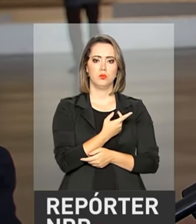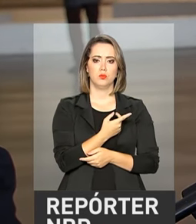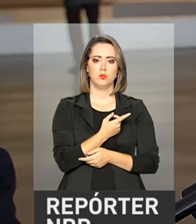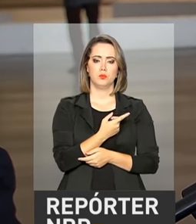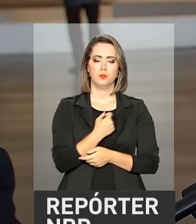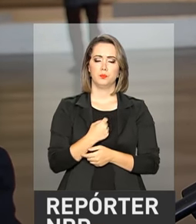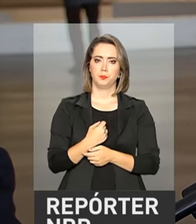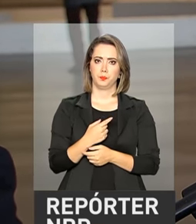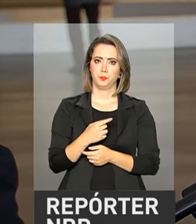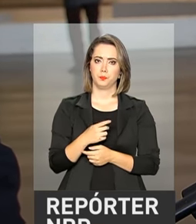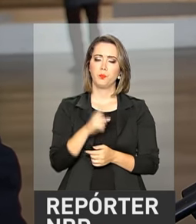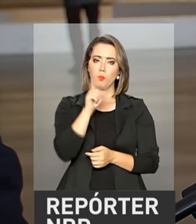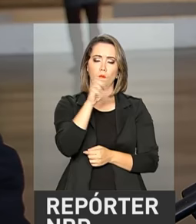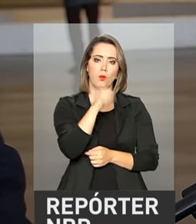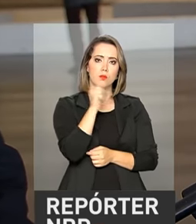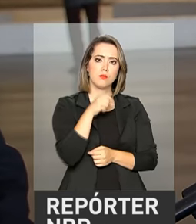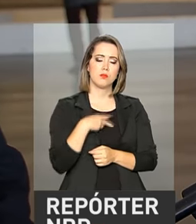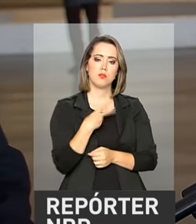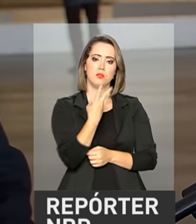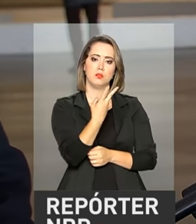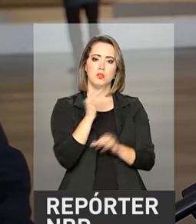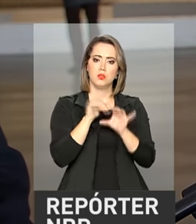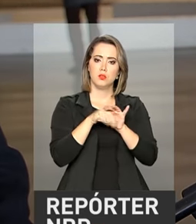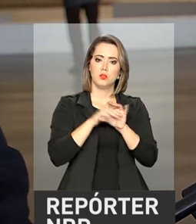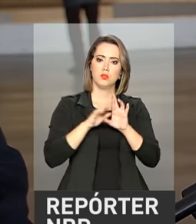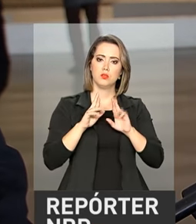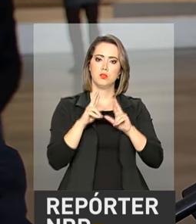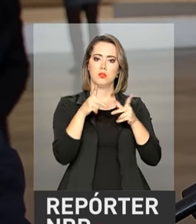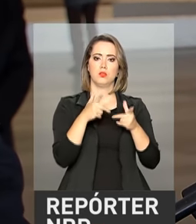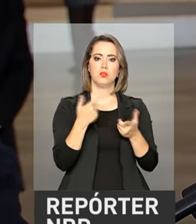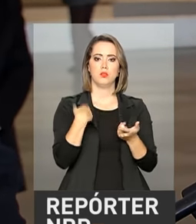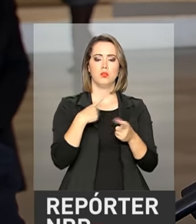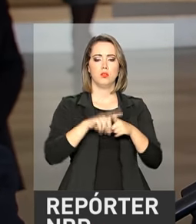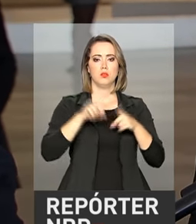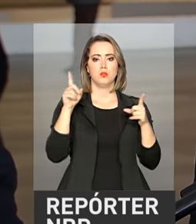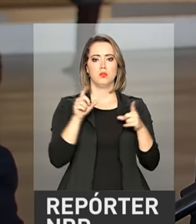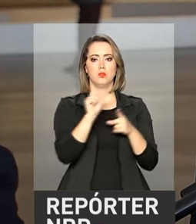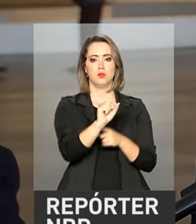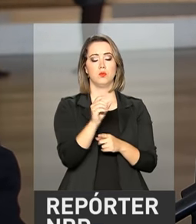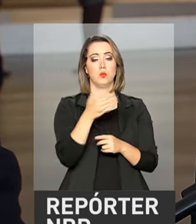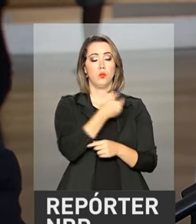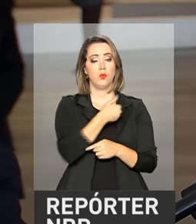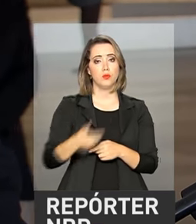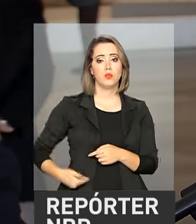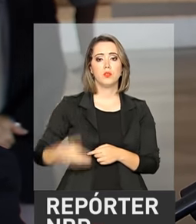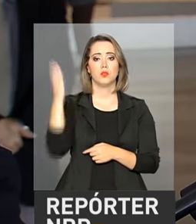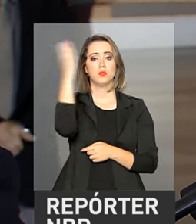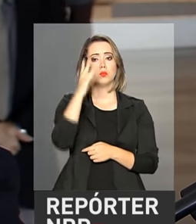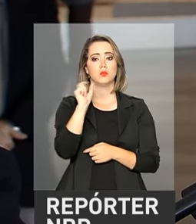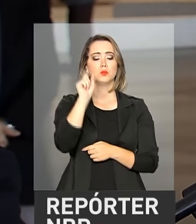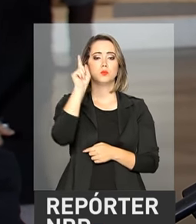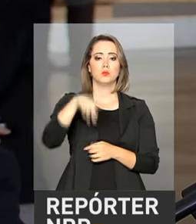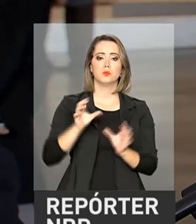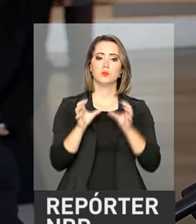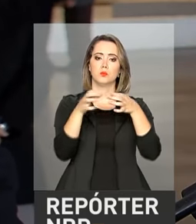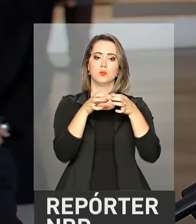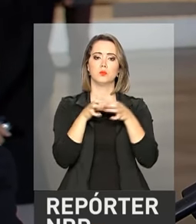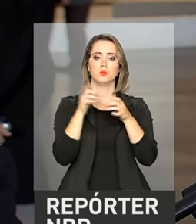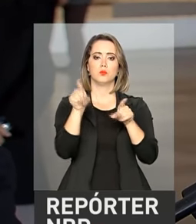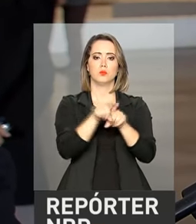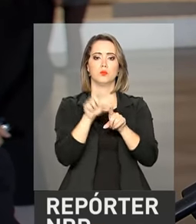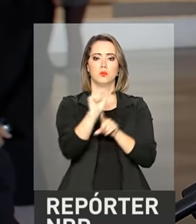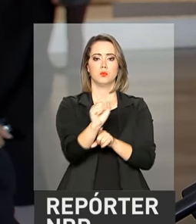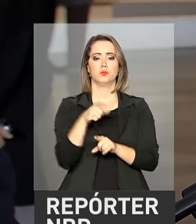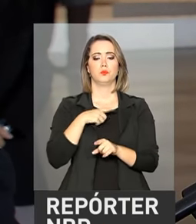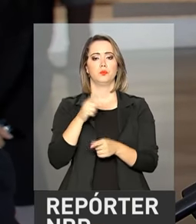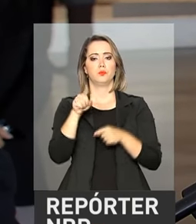são dois ministros da melhor suposição. Né? São ministros muito adequados ao governo brasileiro. E é um partido pequeno,